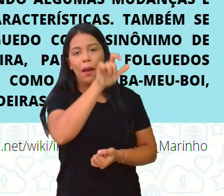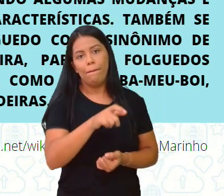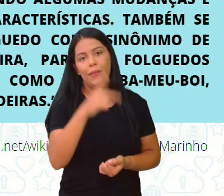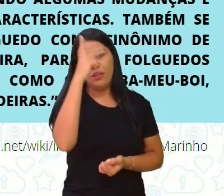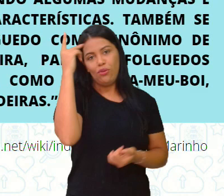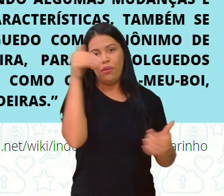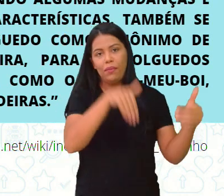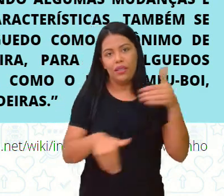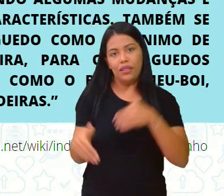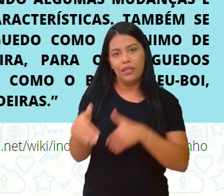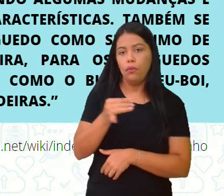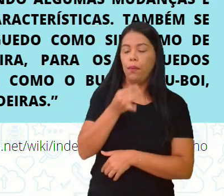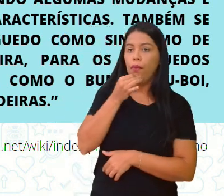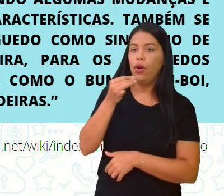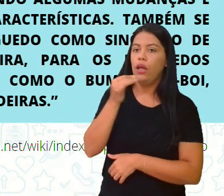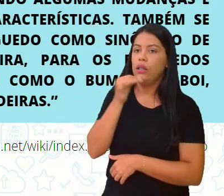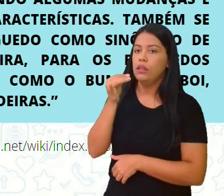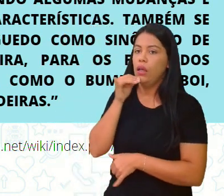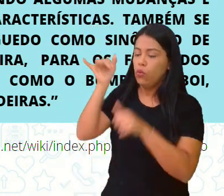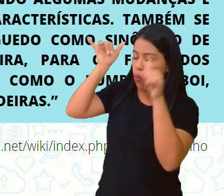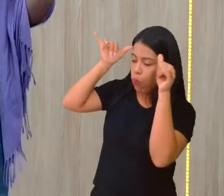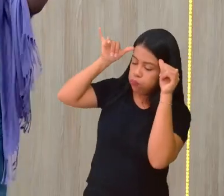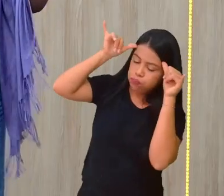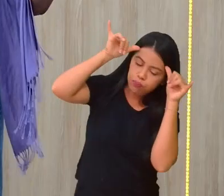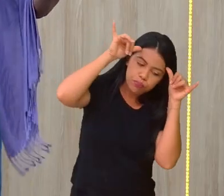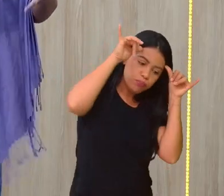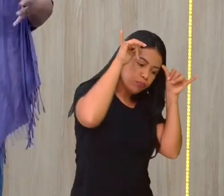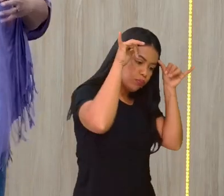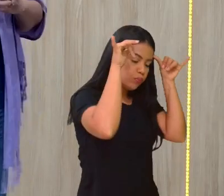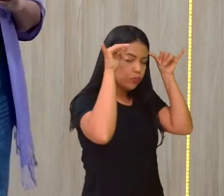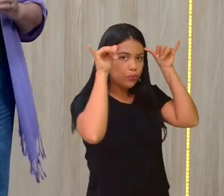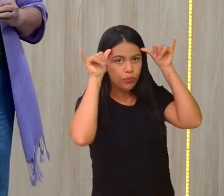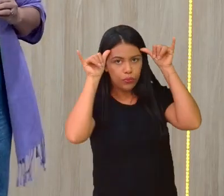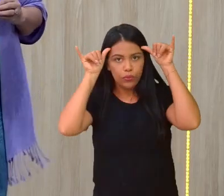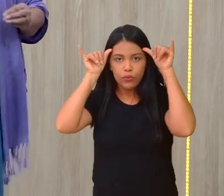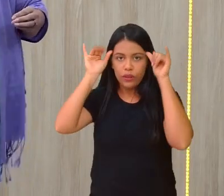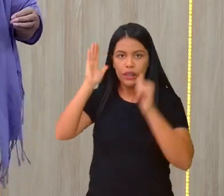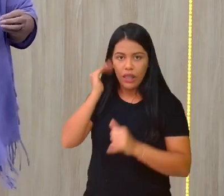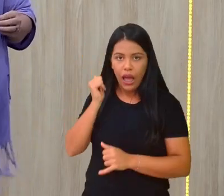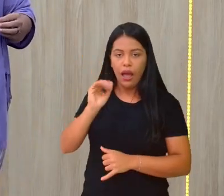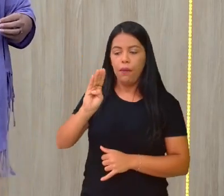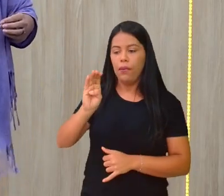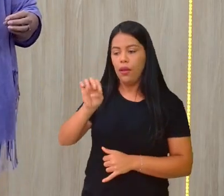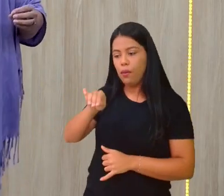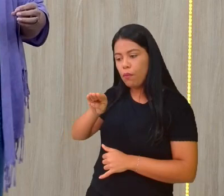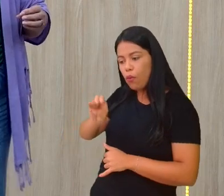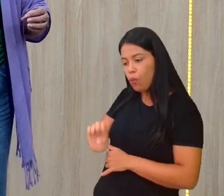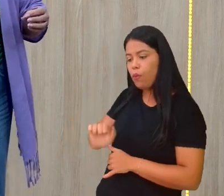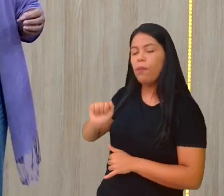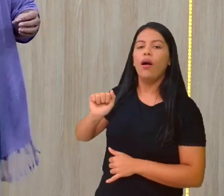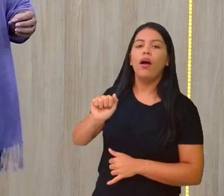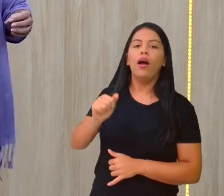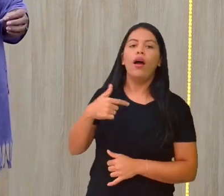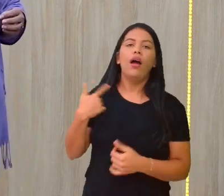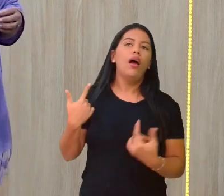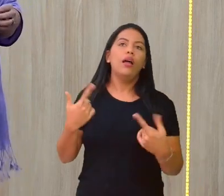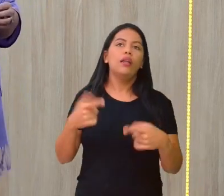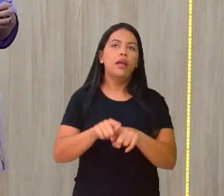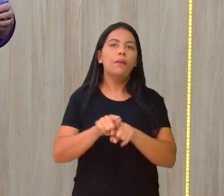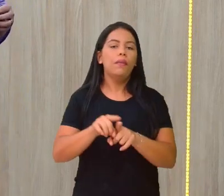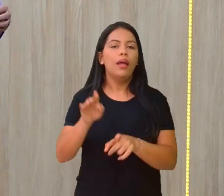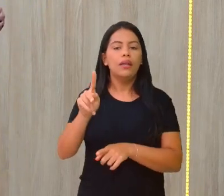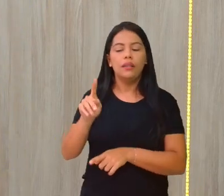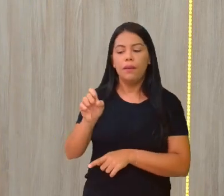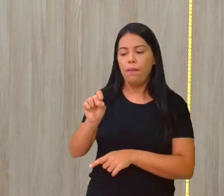Por exemplo, no Bumba Meu Boi, né, minha gente? Então, os brincantes do Bumba Meu Boi, o pastoril, as pastorinhas,